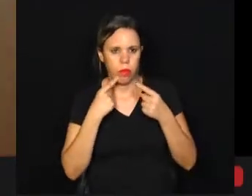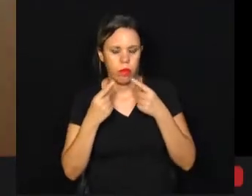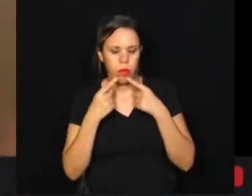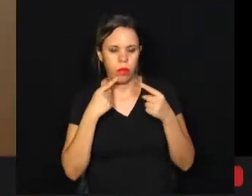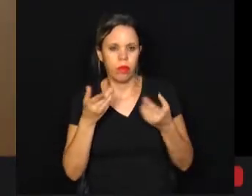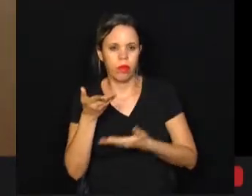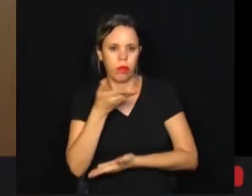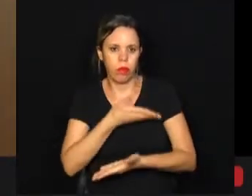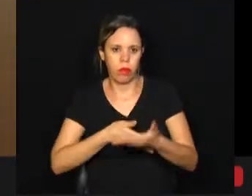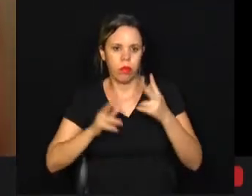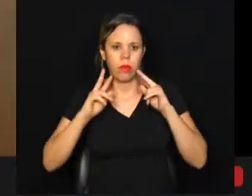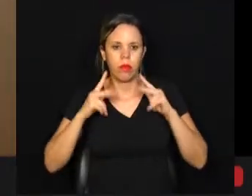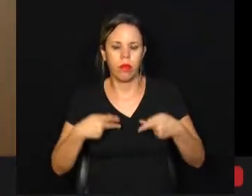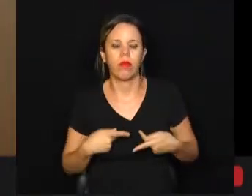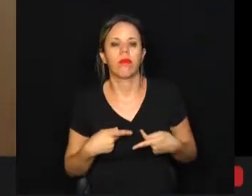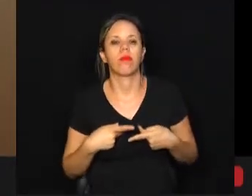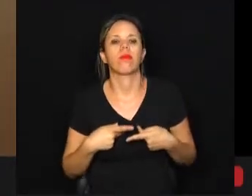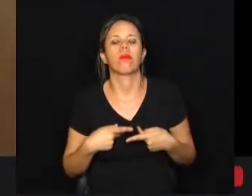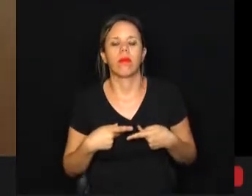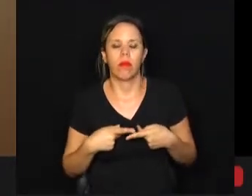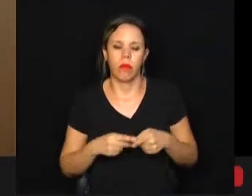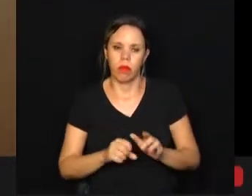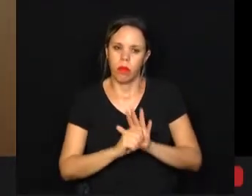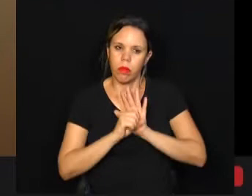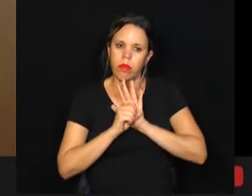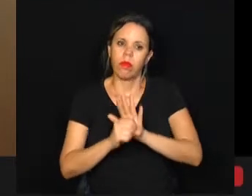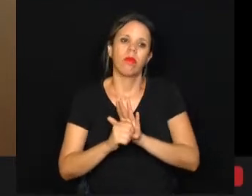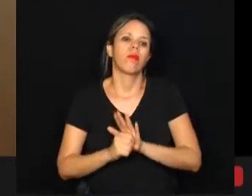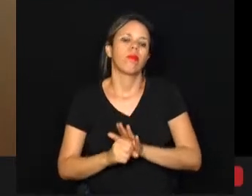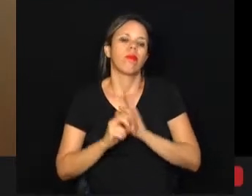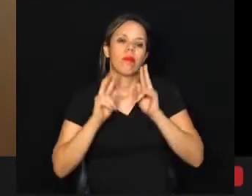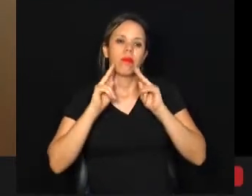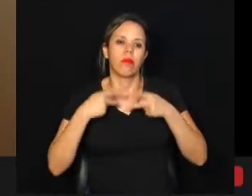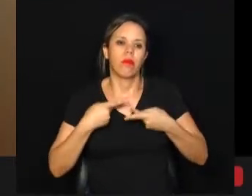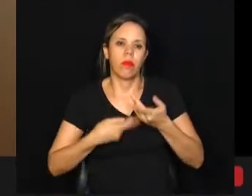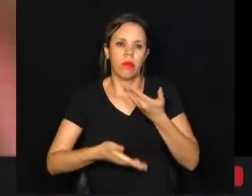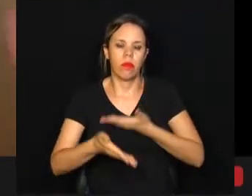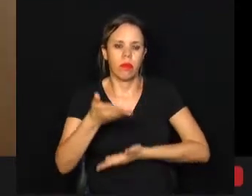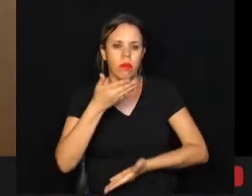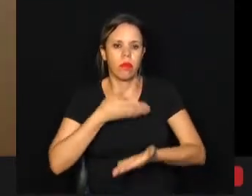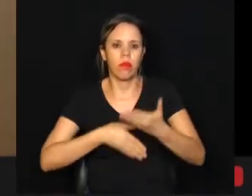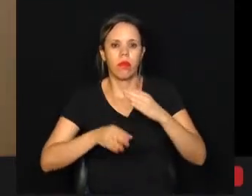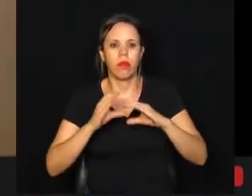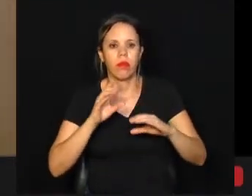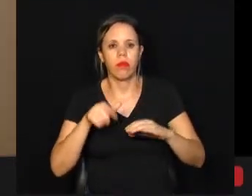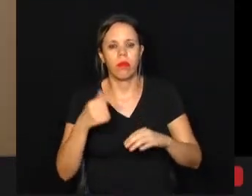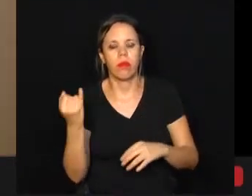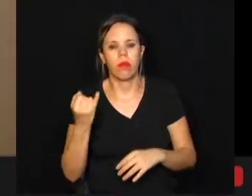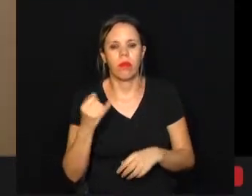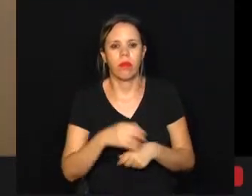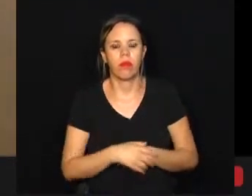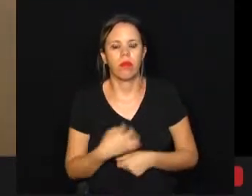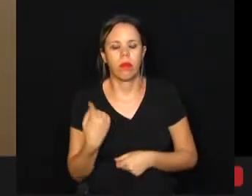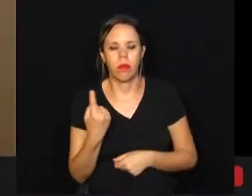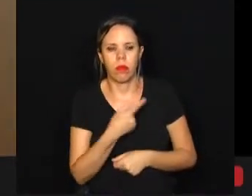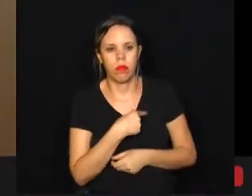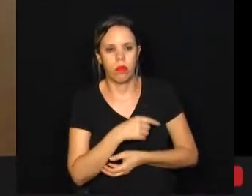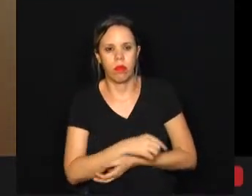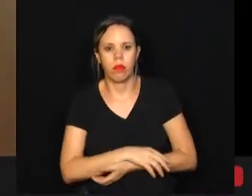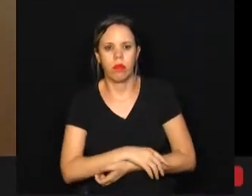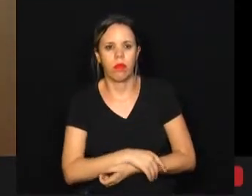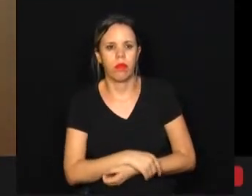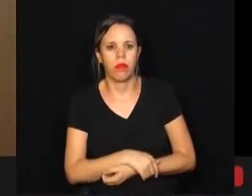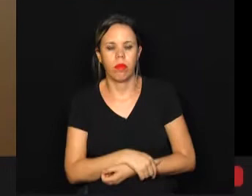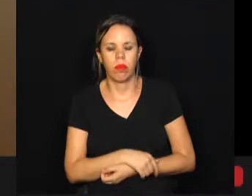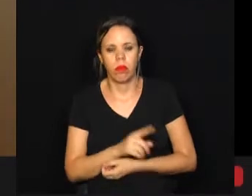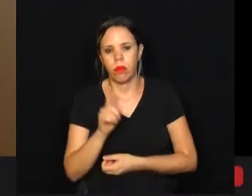relações humanas simbólicas entre os seres humanos, né? E por que isso é importante para nós? Porque